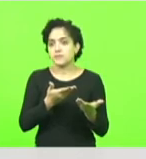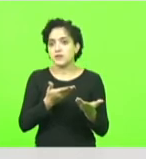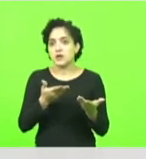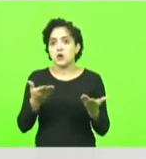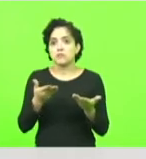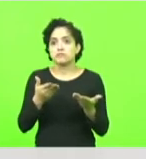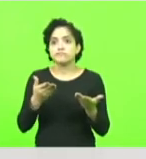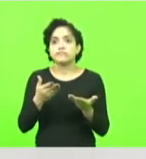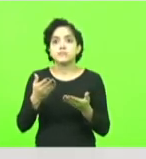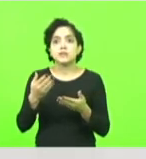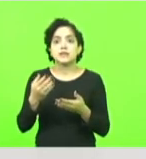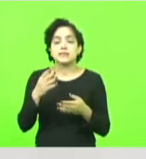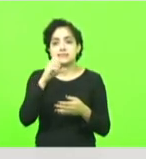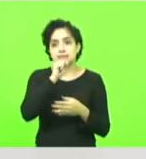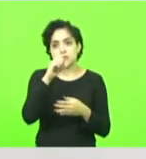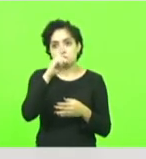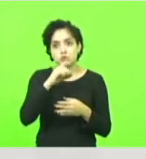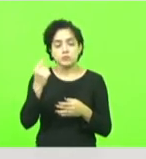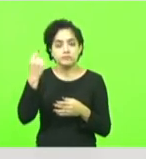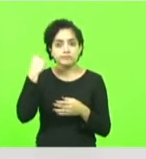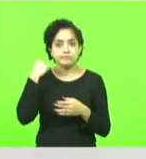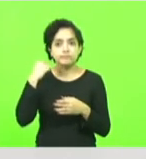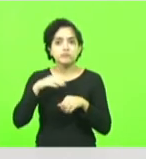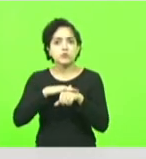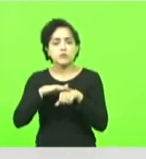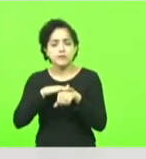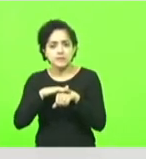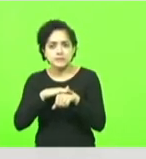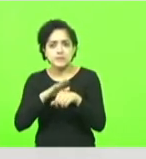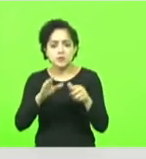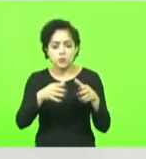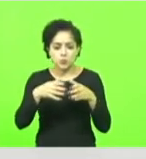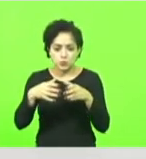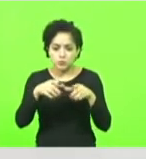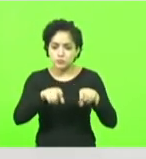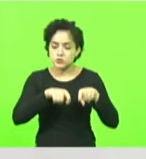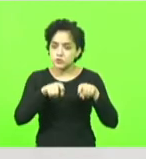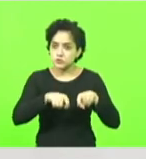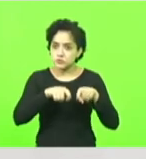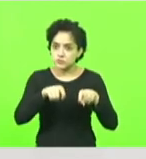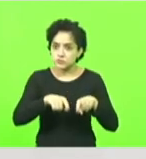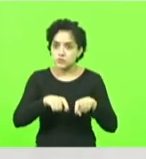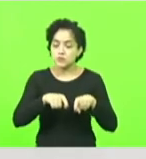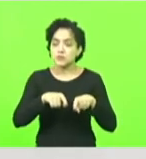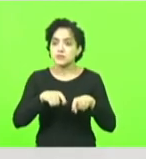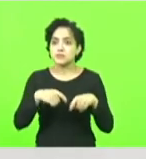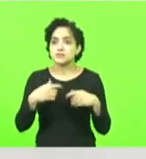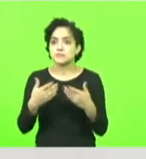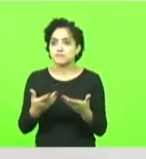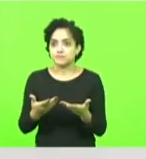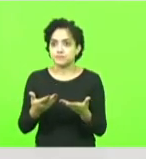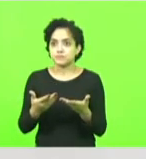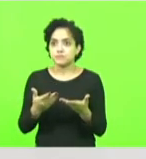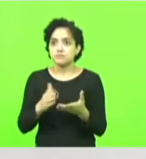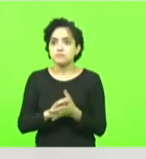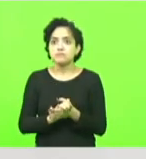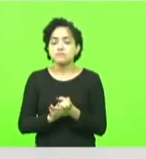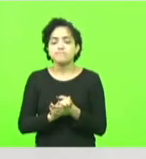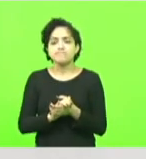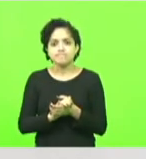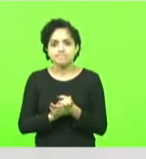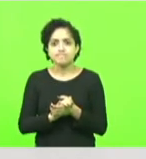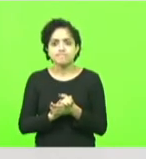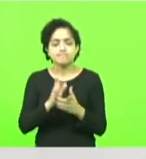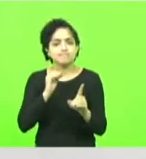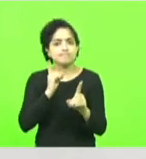semana, visitando e conversando com alguns agricultores, aproveitando também o feriadão, nós nos deparamos com uma situação